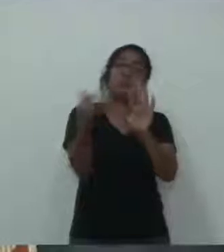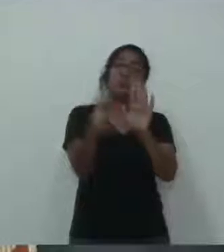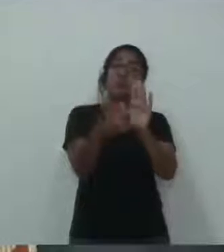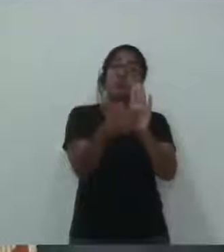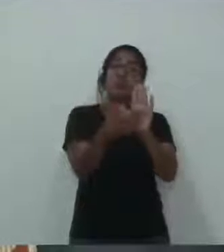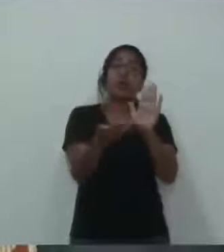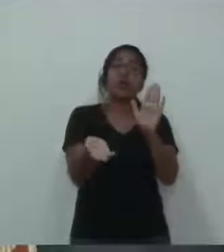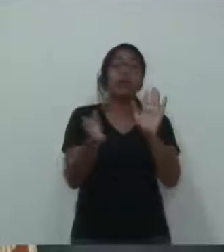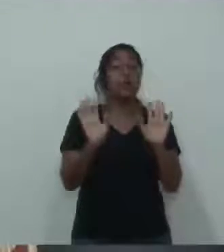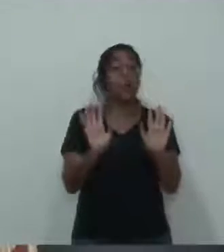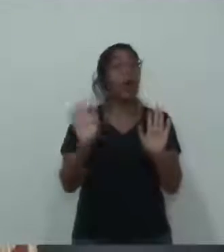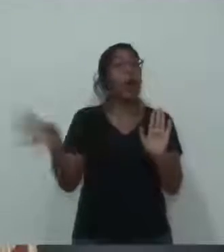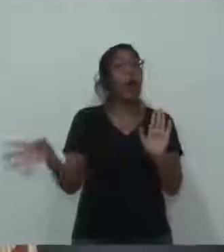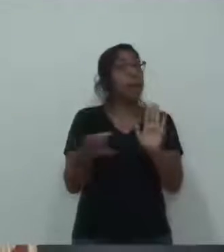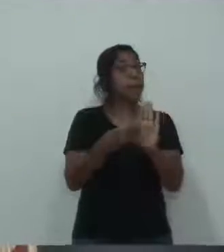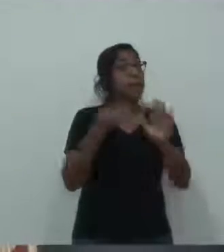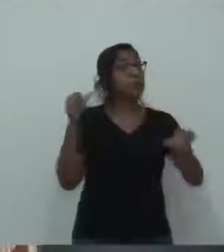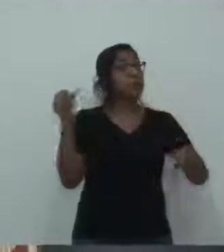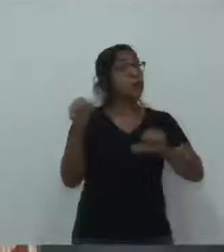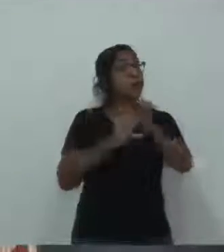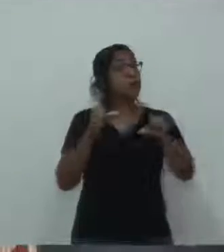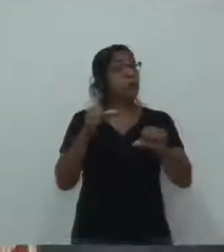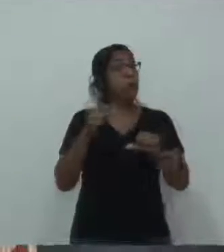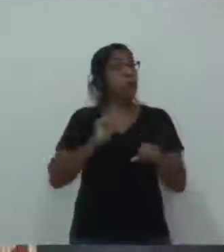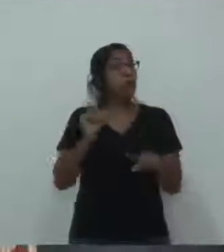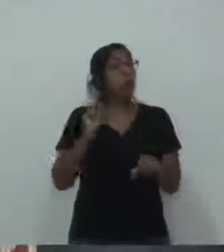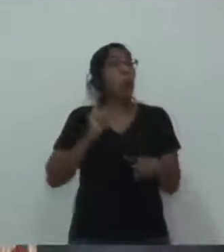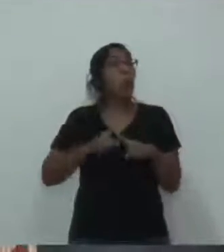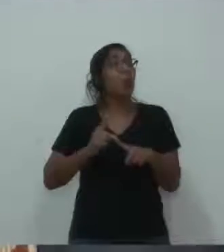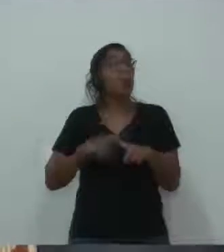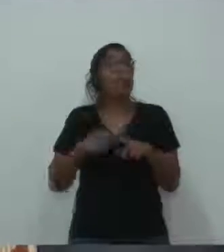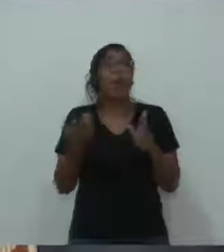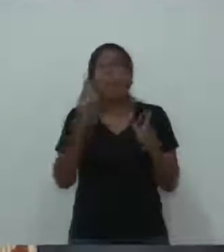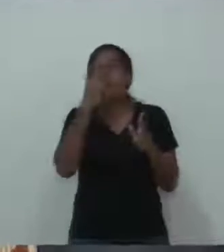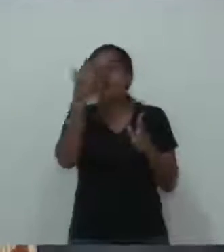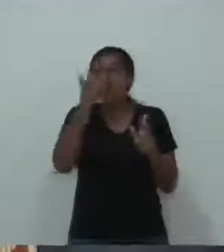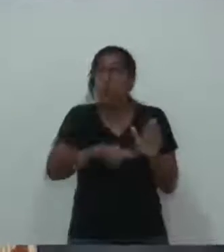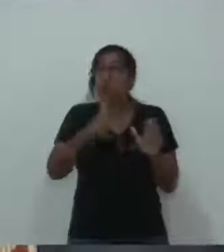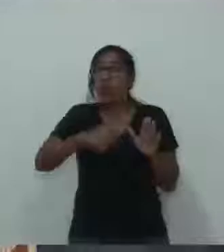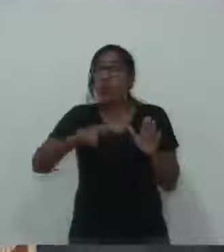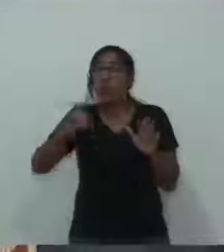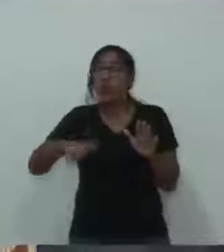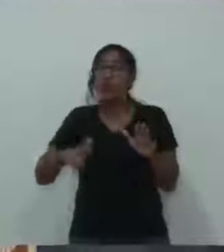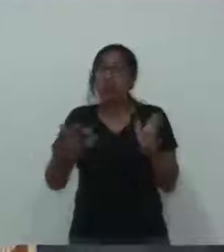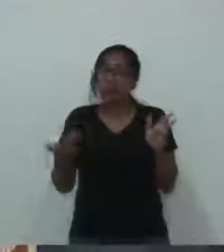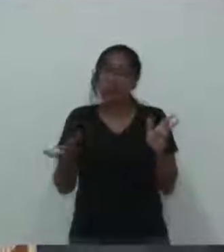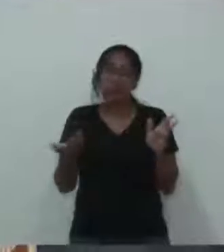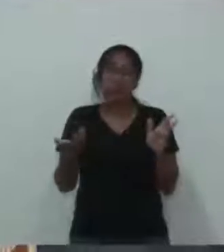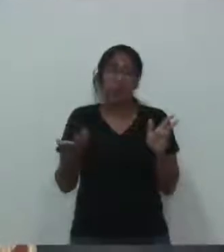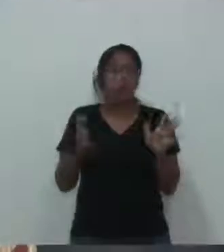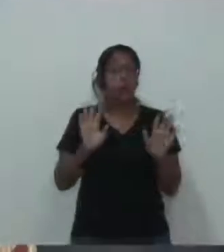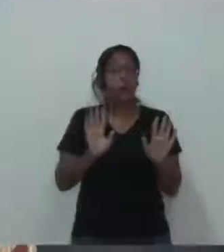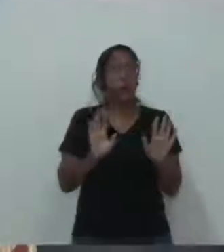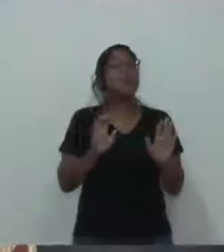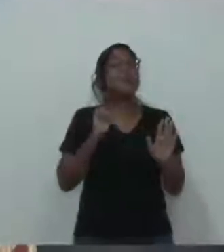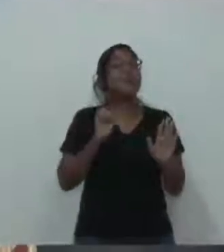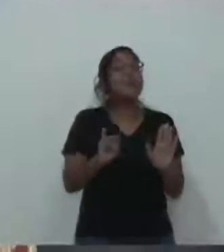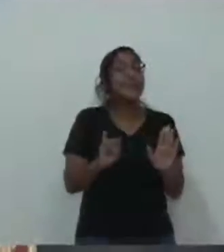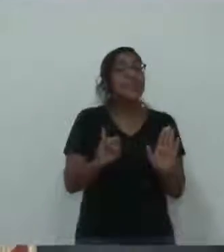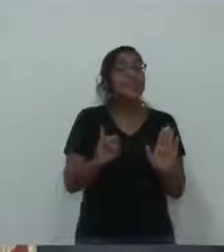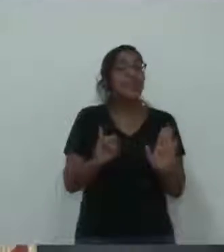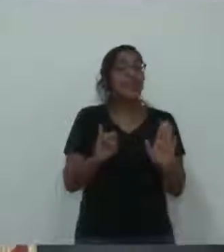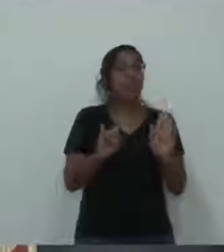não colocou uma modificativa porque ia ficar redundante. Então, entende-se que, ou pelo menos essa era a nossa intenção, se não tem